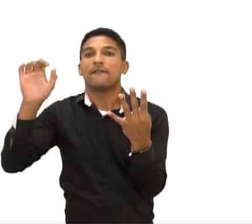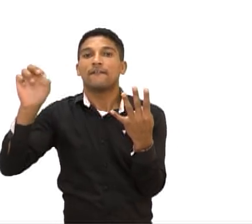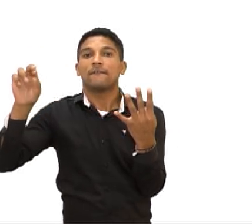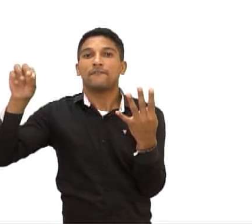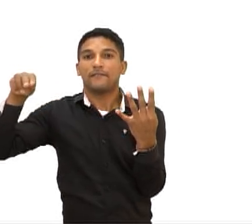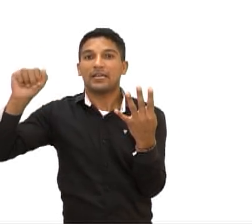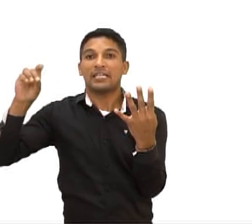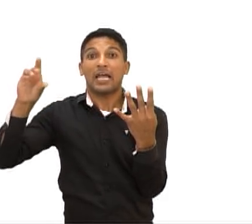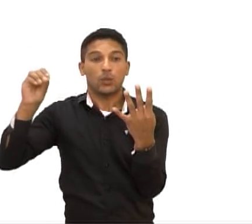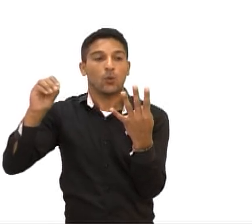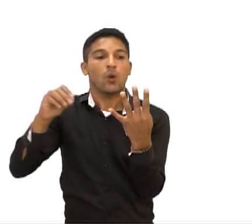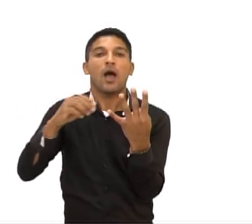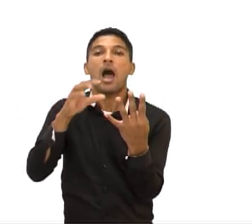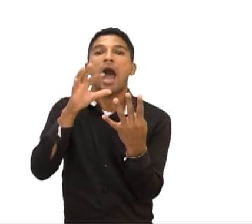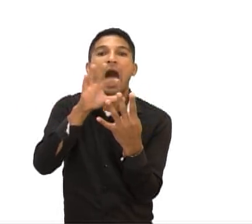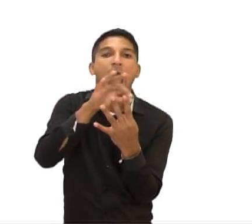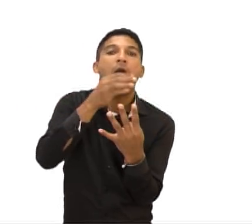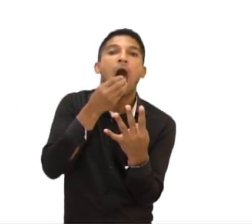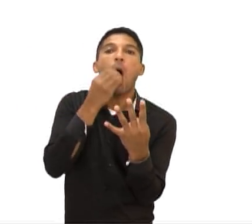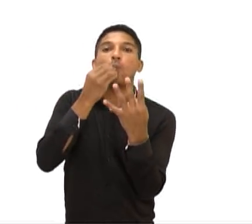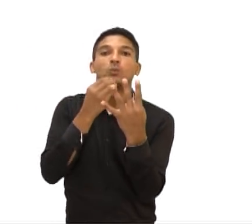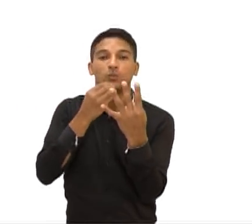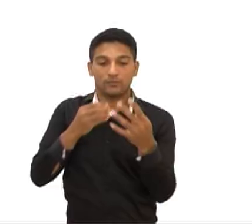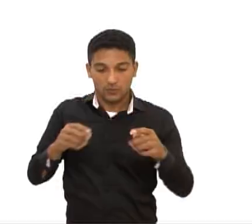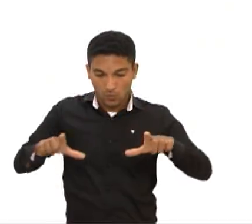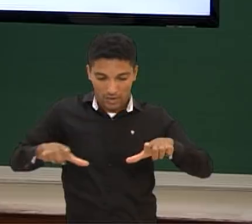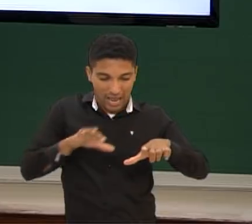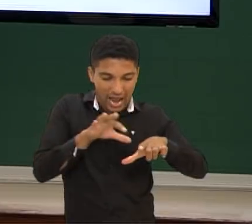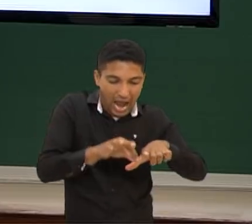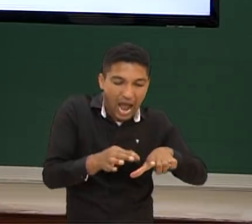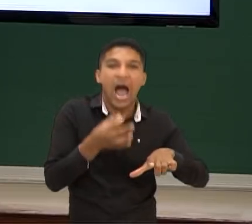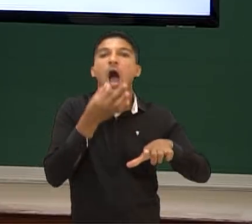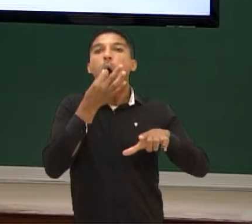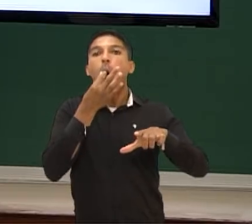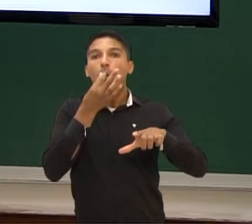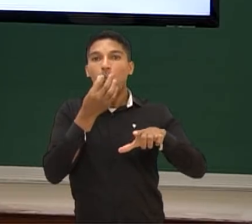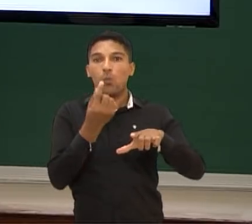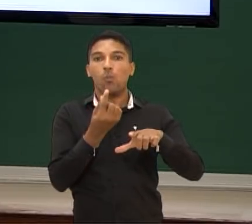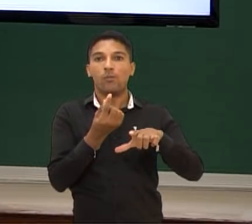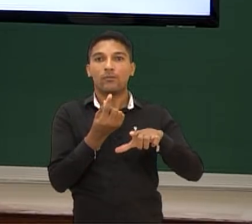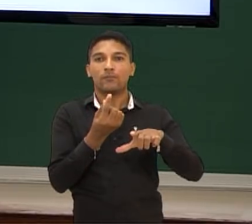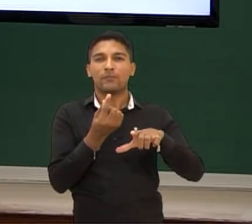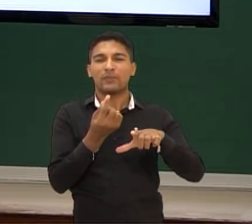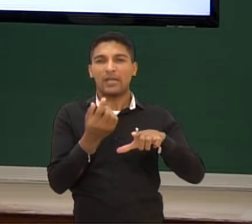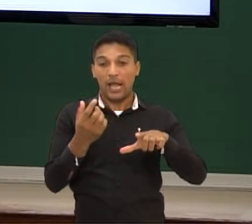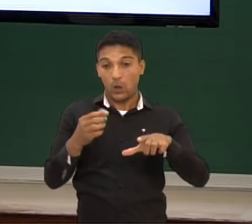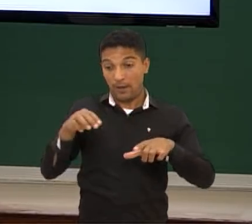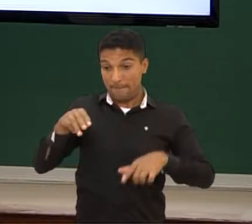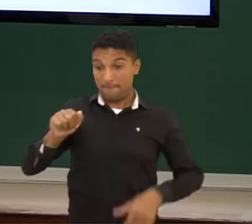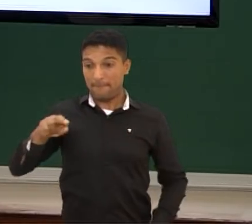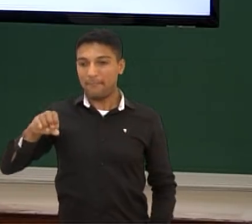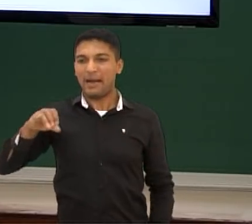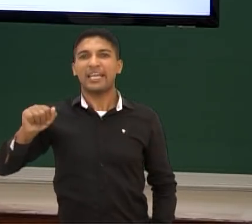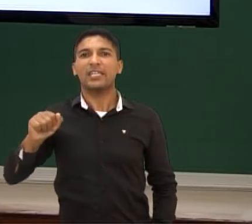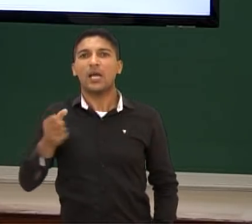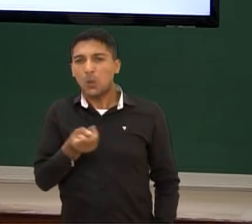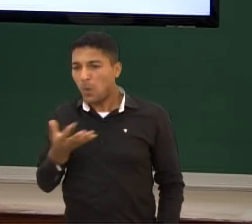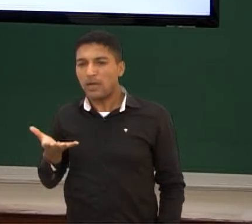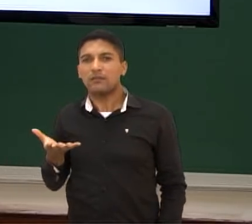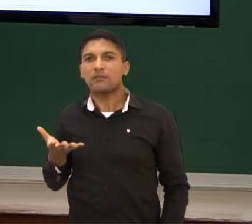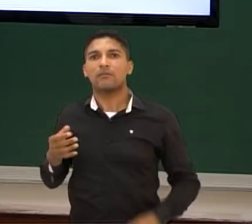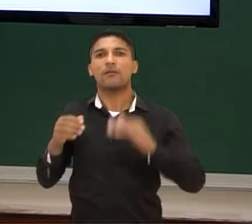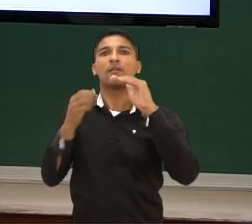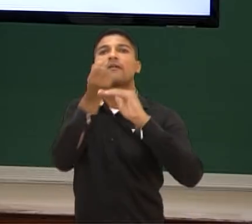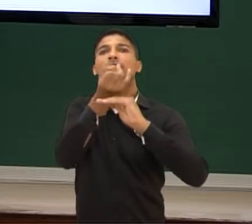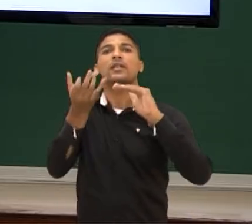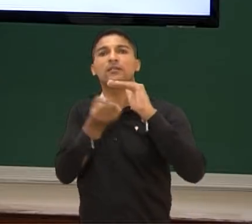Então, pensem que ele está falando de Fernando, mas quer saber a fração que representa a parte da Maria, certo? Letra